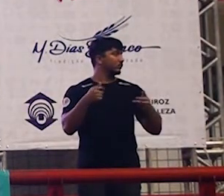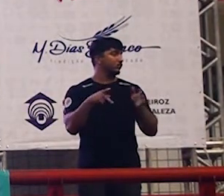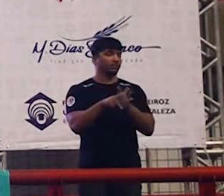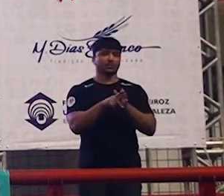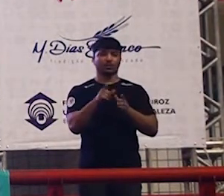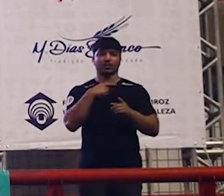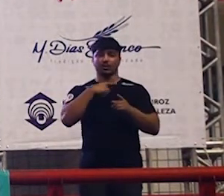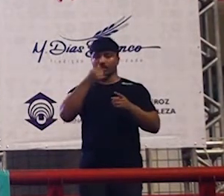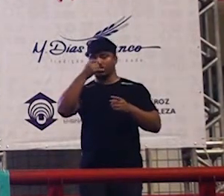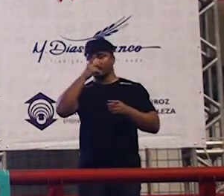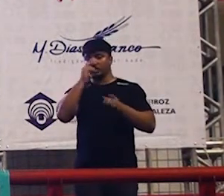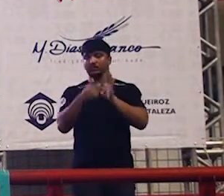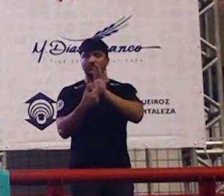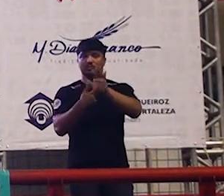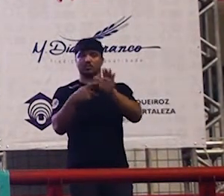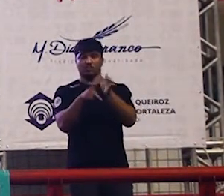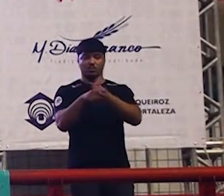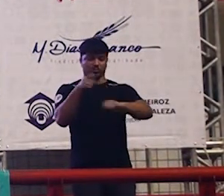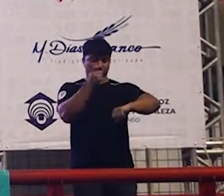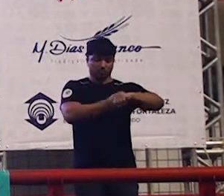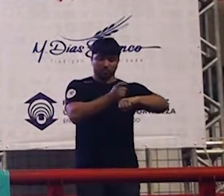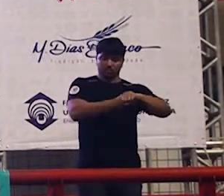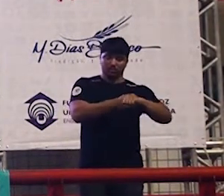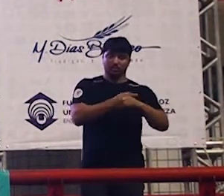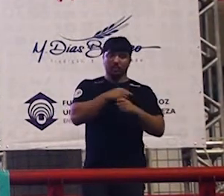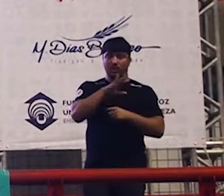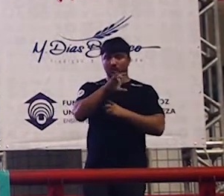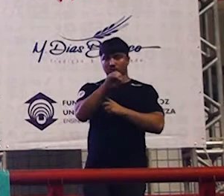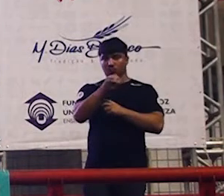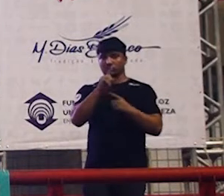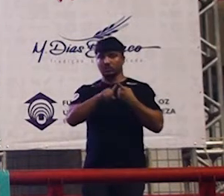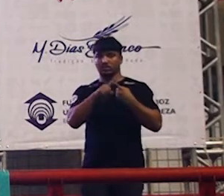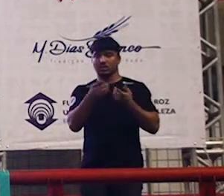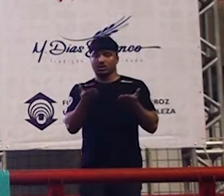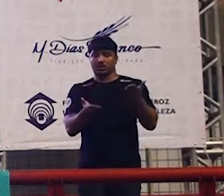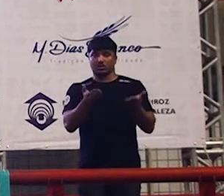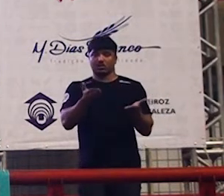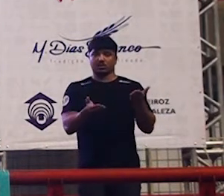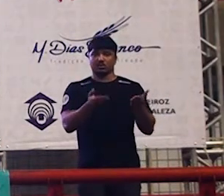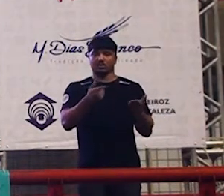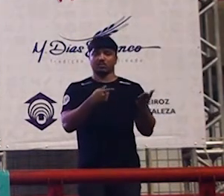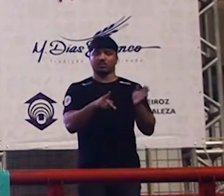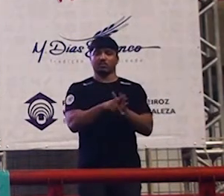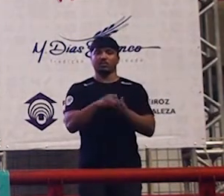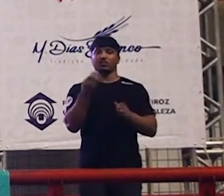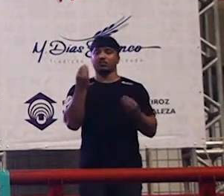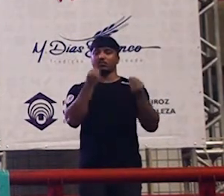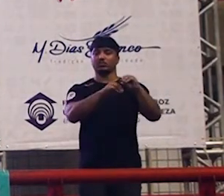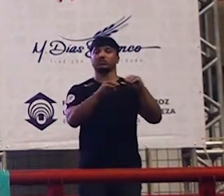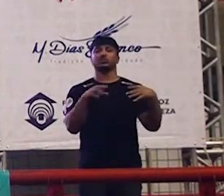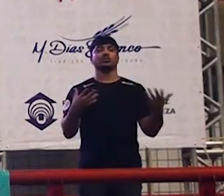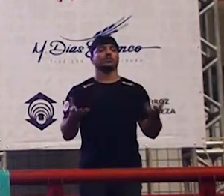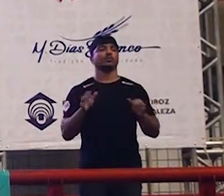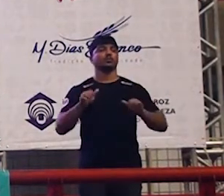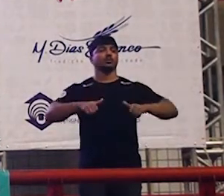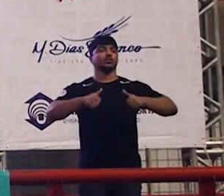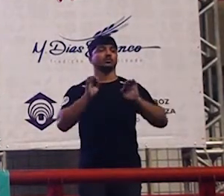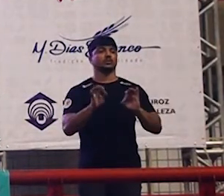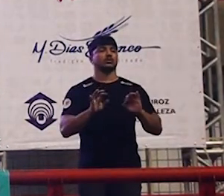comentaristas de blog, evidenciando o rigor crítico e o equilíbrio em suas postagens. Qual é o melhor item?